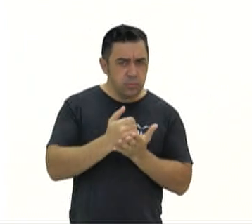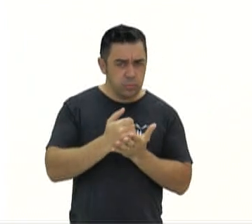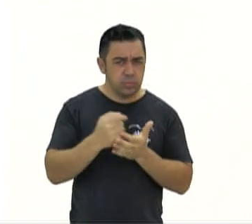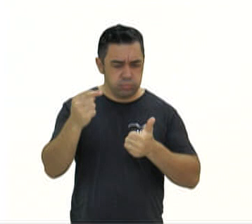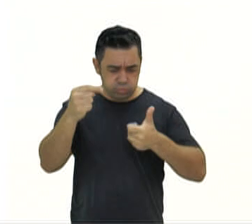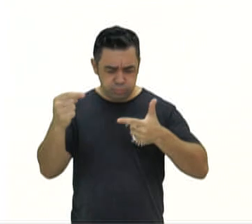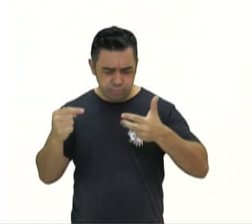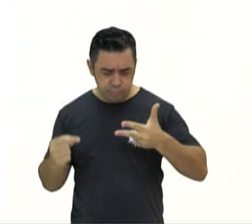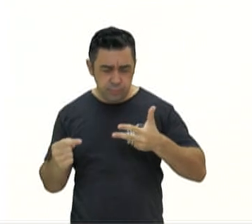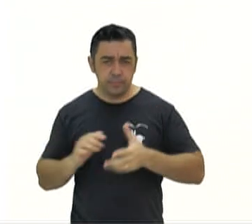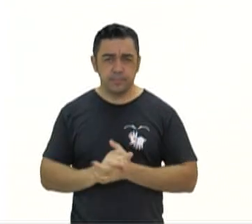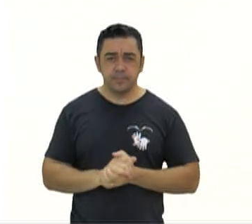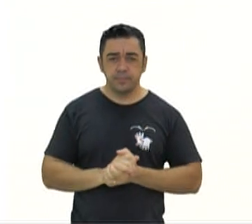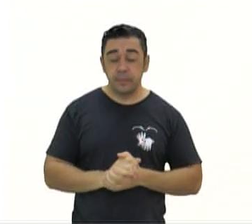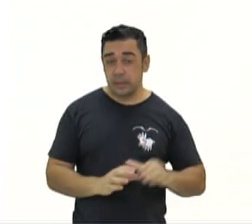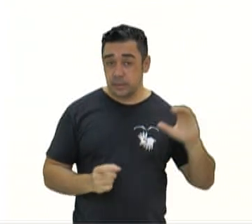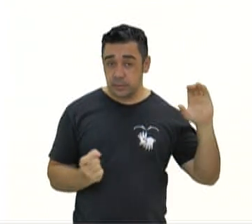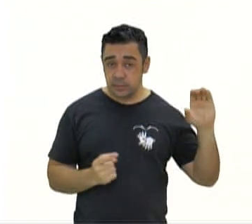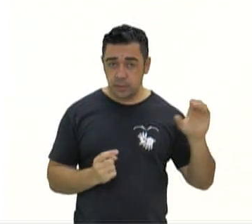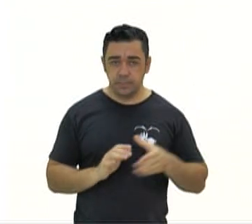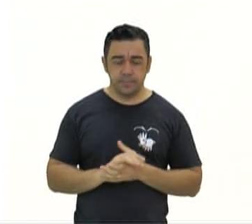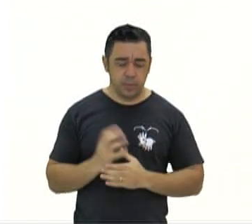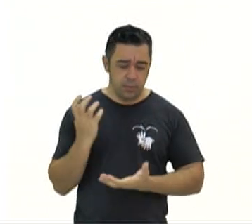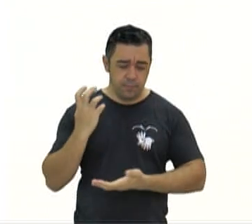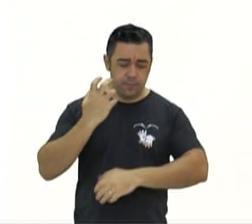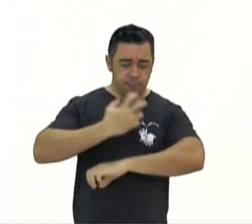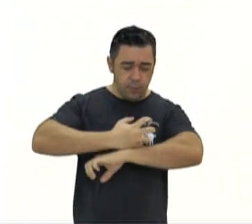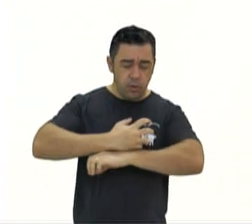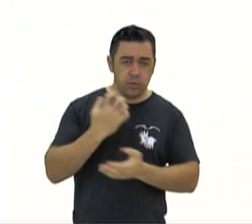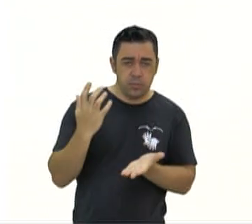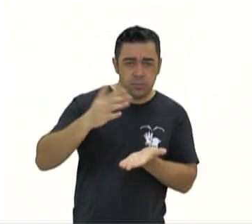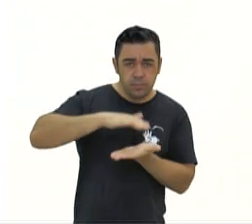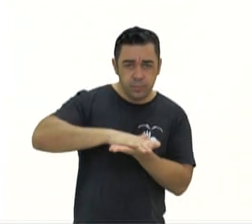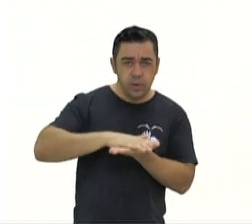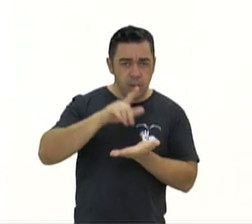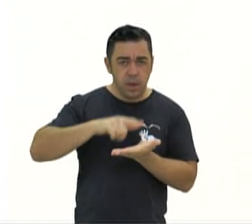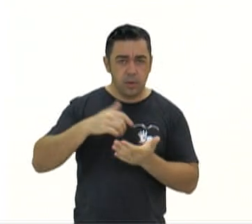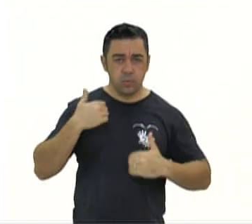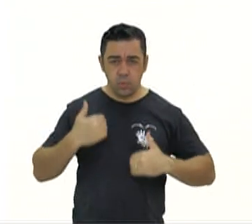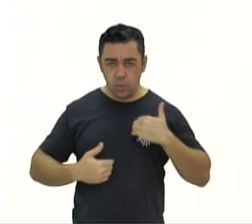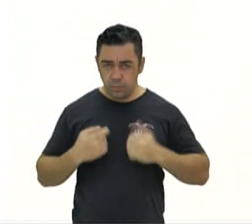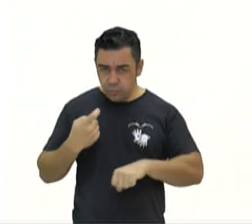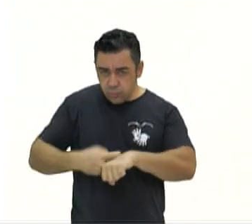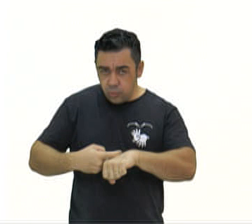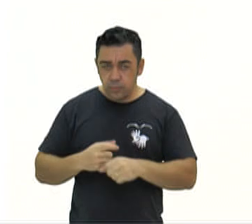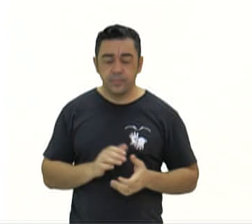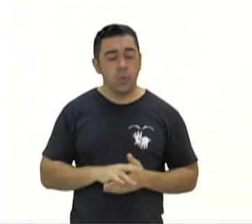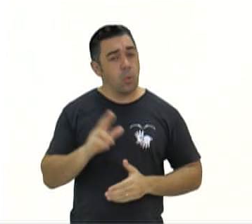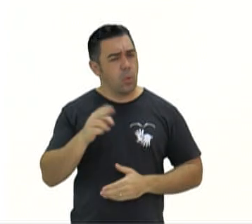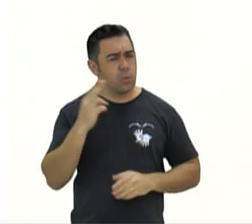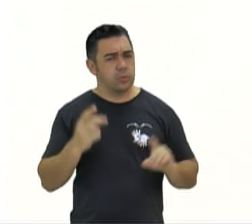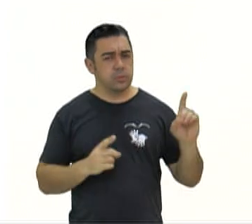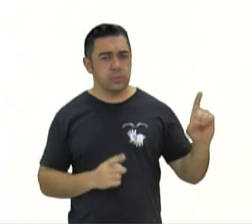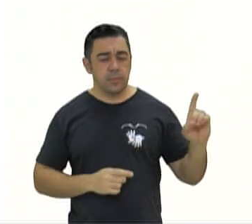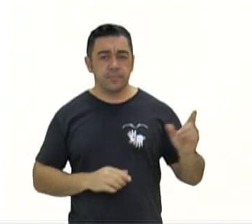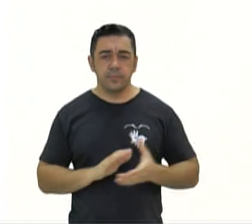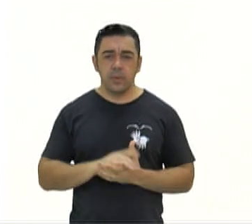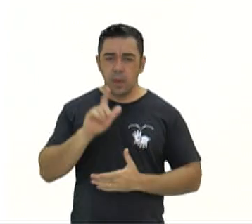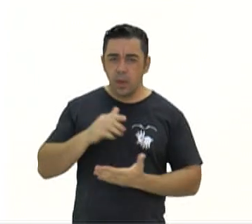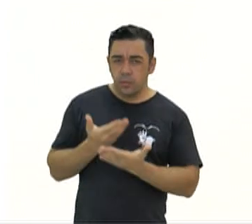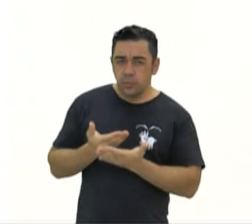geológicos e etc. Letra C, a fossilização é exclusiva das partes duras do organismo? Ou letra D, são estudados